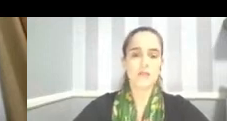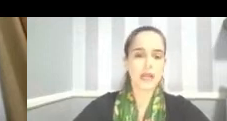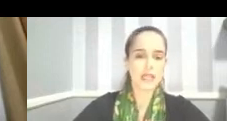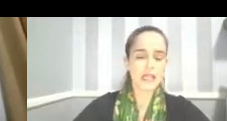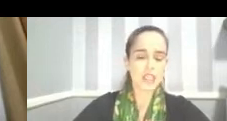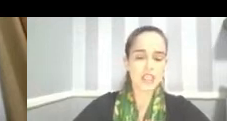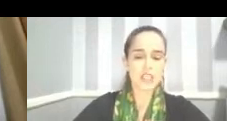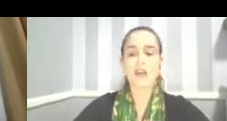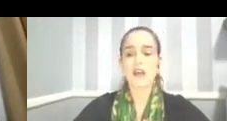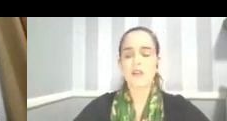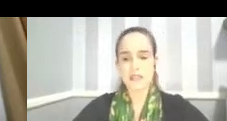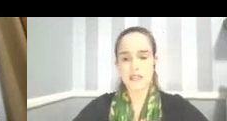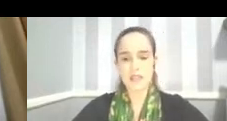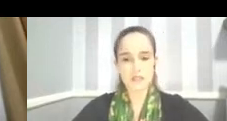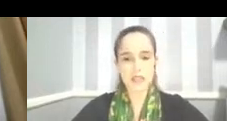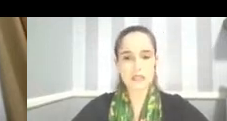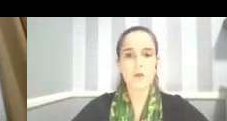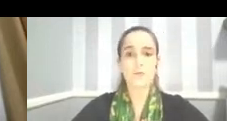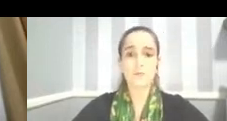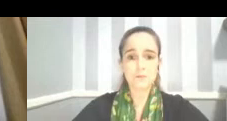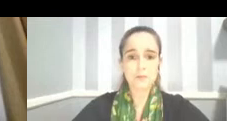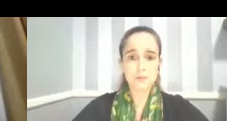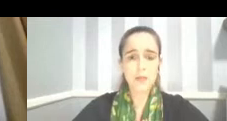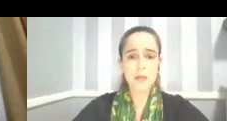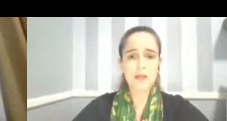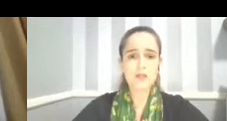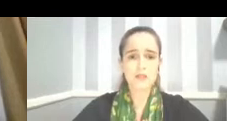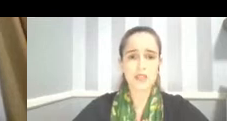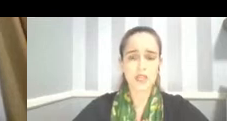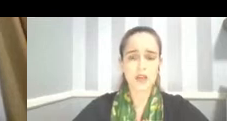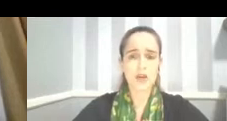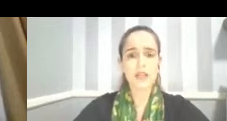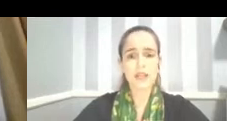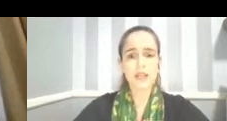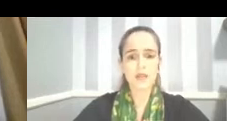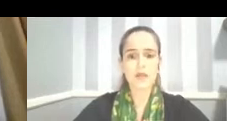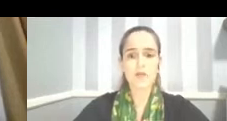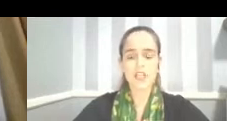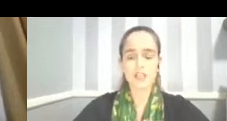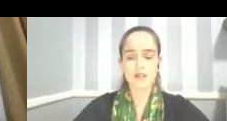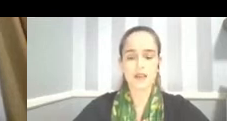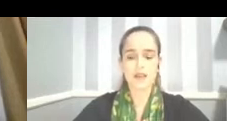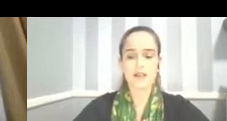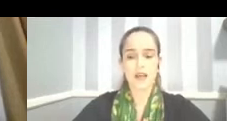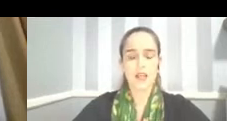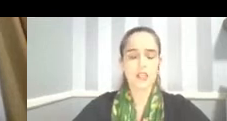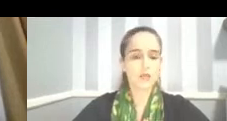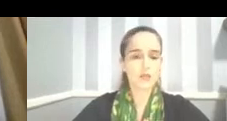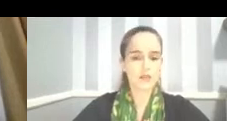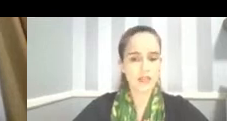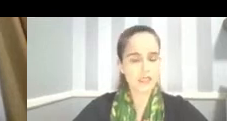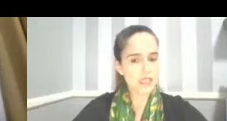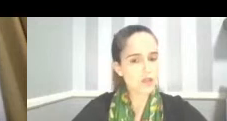segurança, fez uma parada cardíaca, faz a ressuscitação. Mas o que eu estou falando aqui agora em relação à hemorragia interna. A